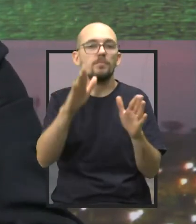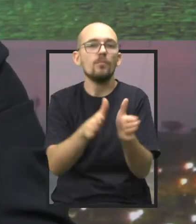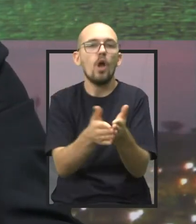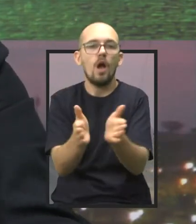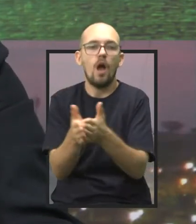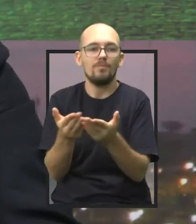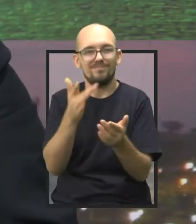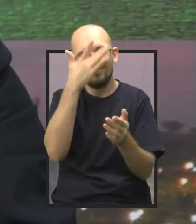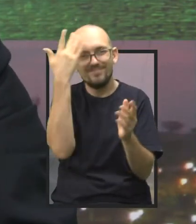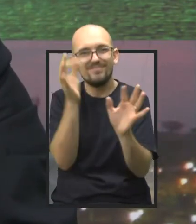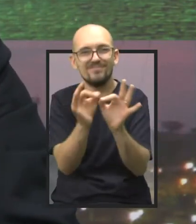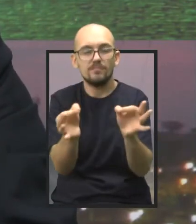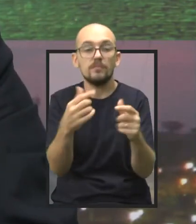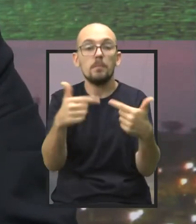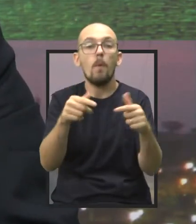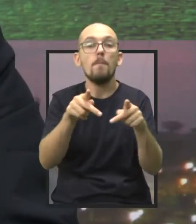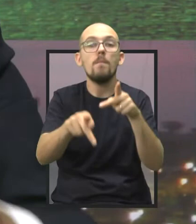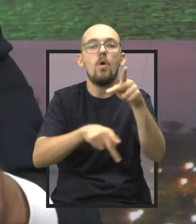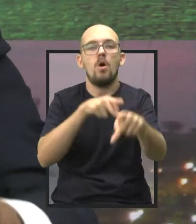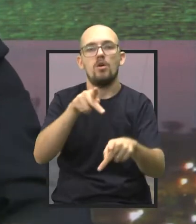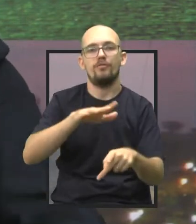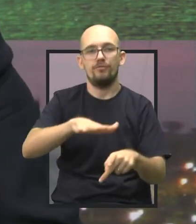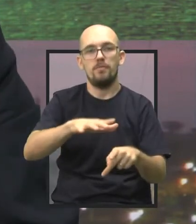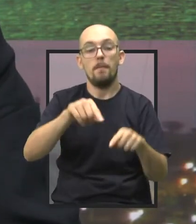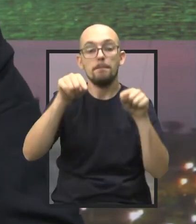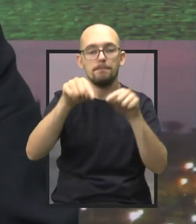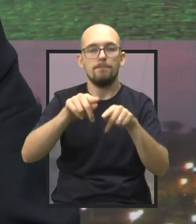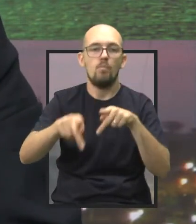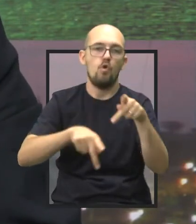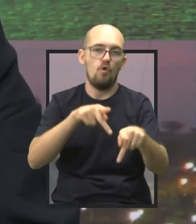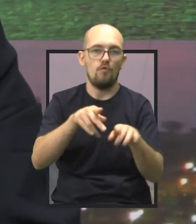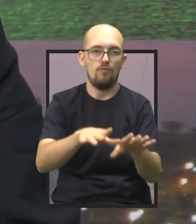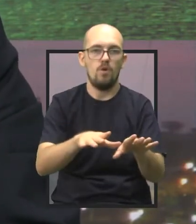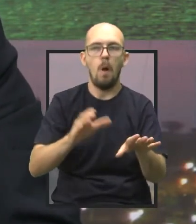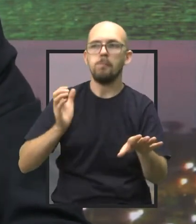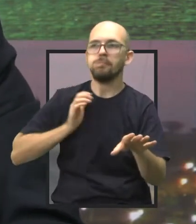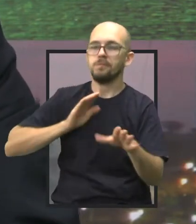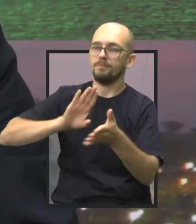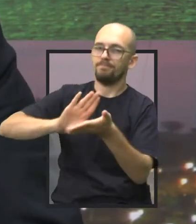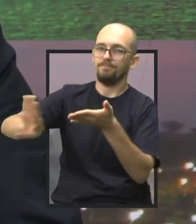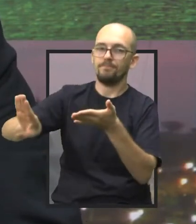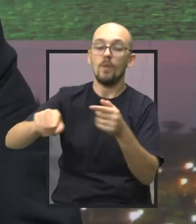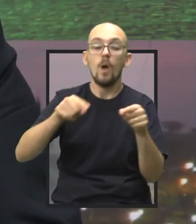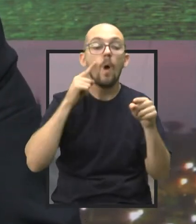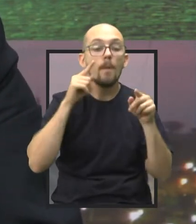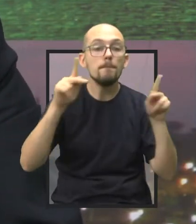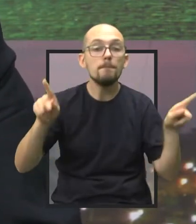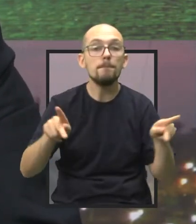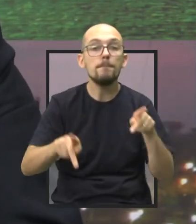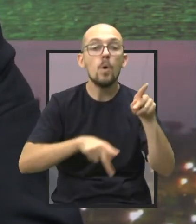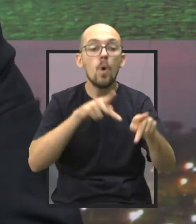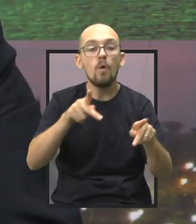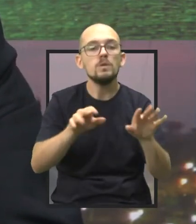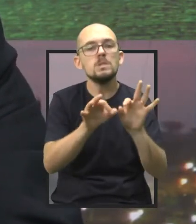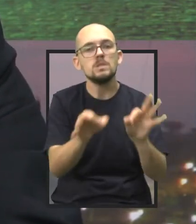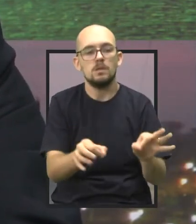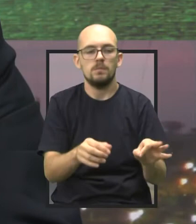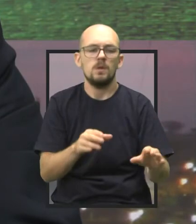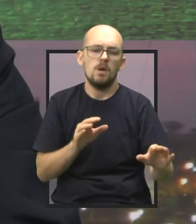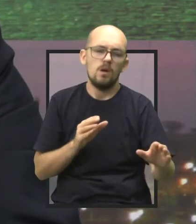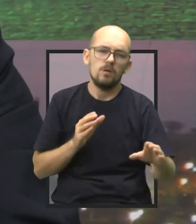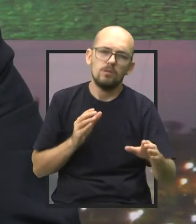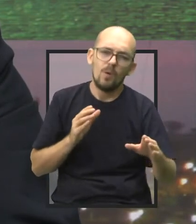trabalha só para o povo e para o povo. Com toda a infraestrutura de asfalto, de